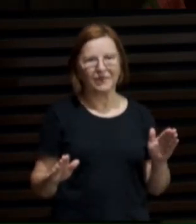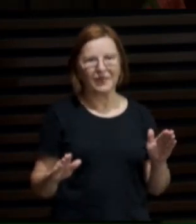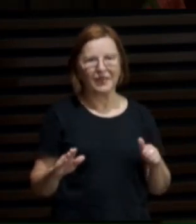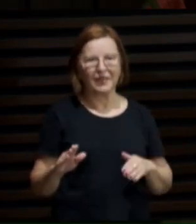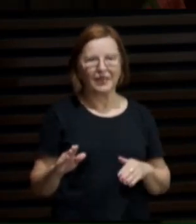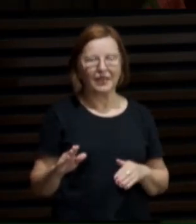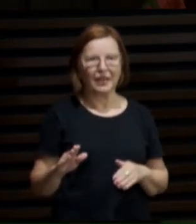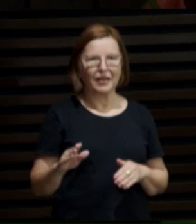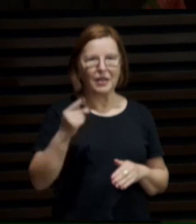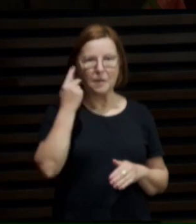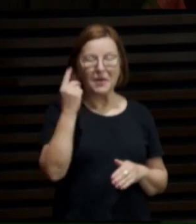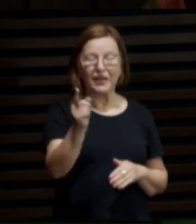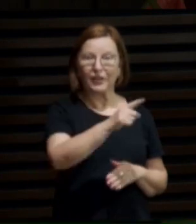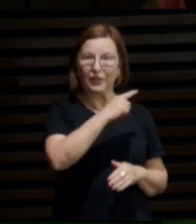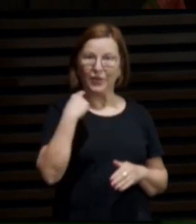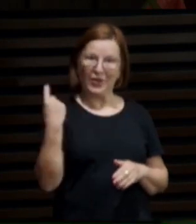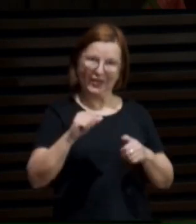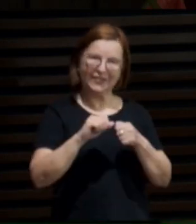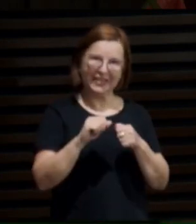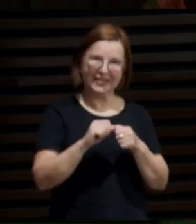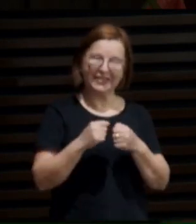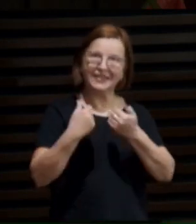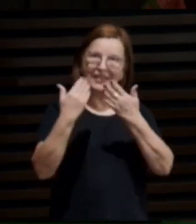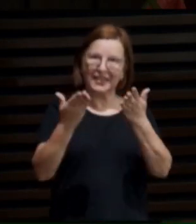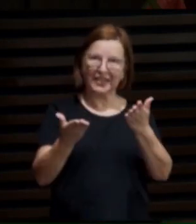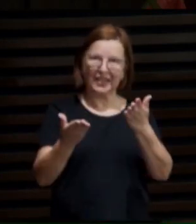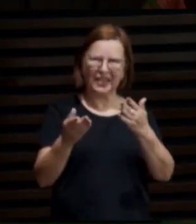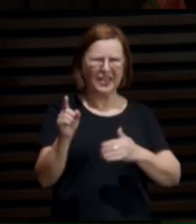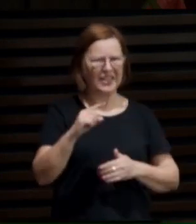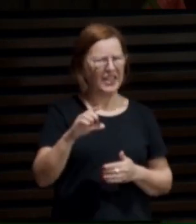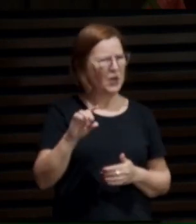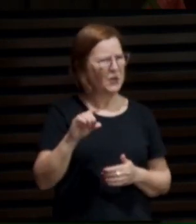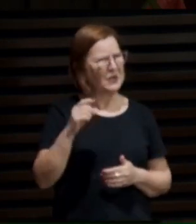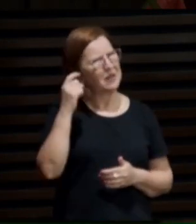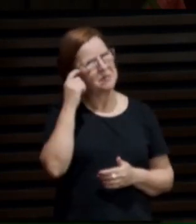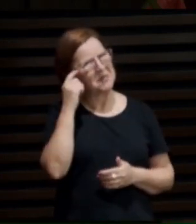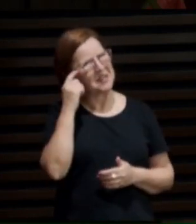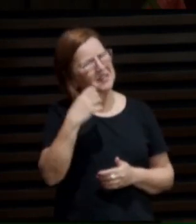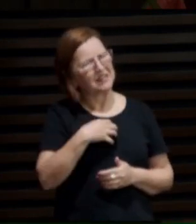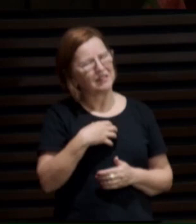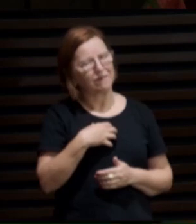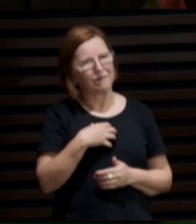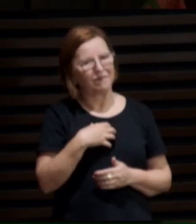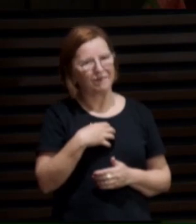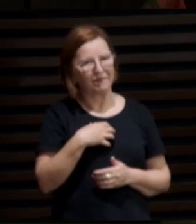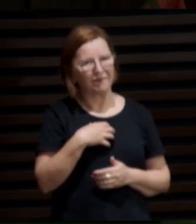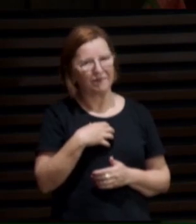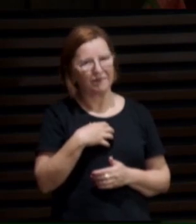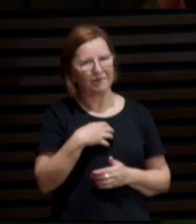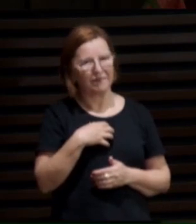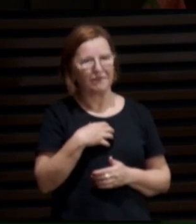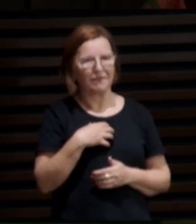entregar. Não é algo que está somente no pensamento, nos sentimentos, mas